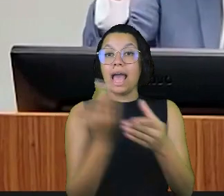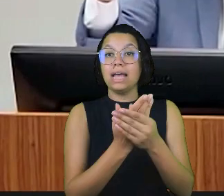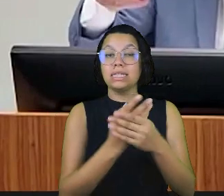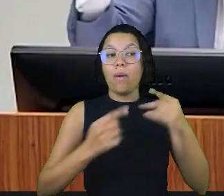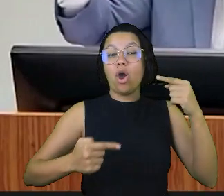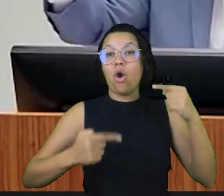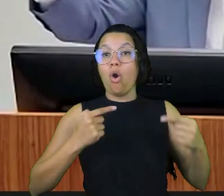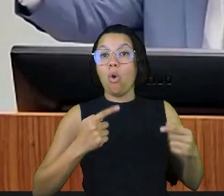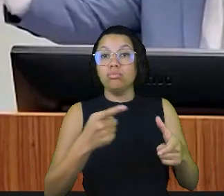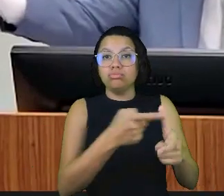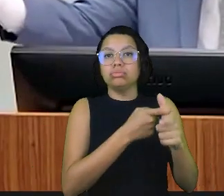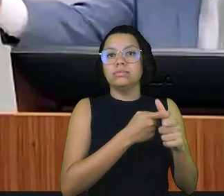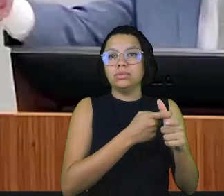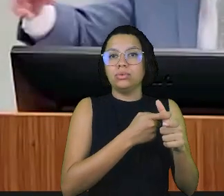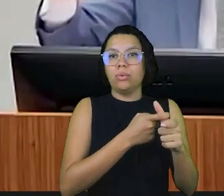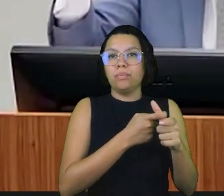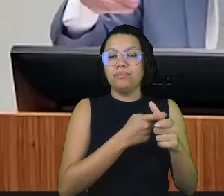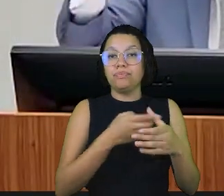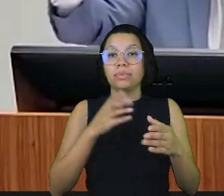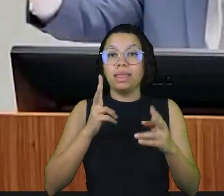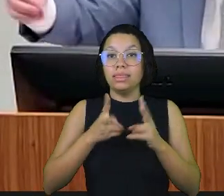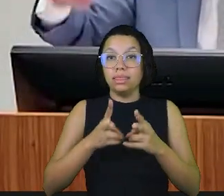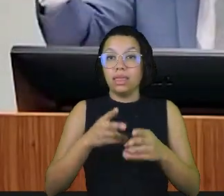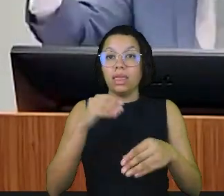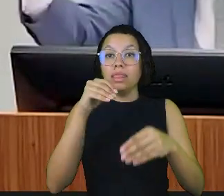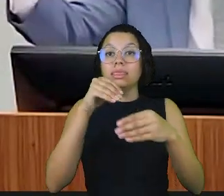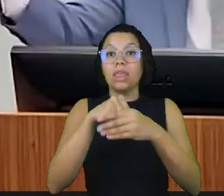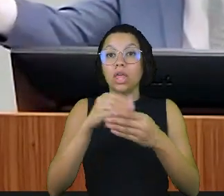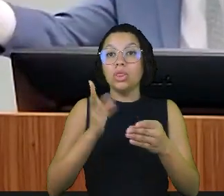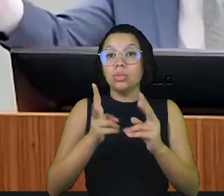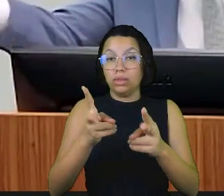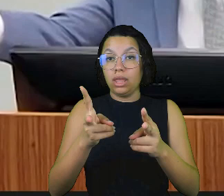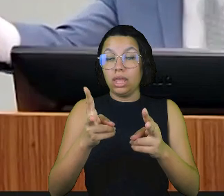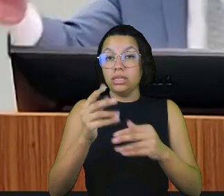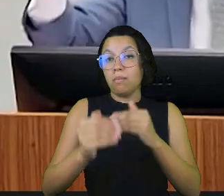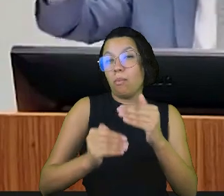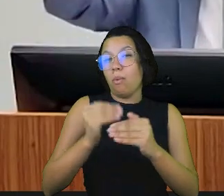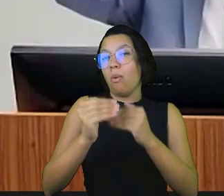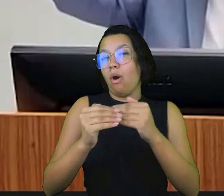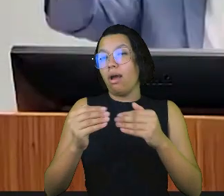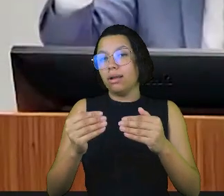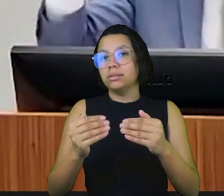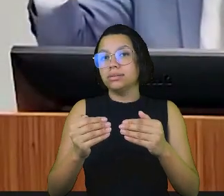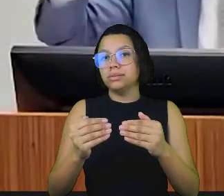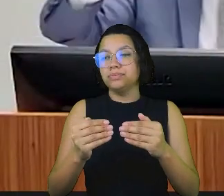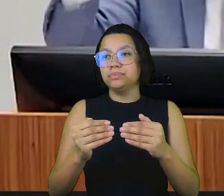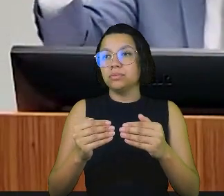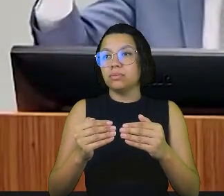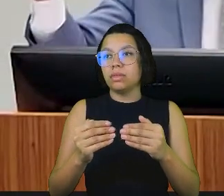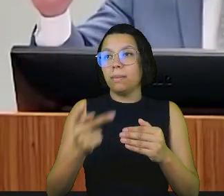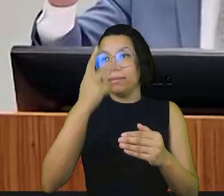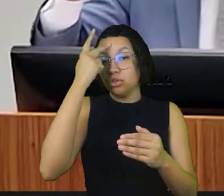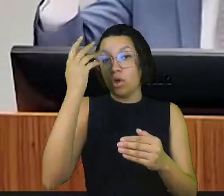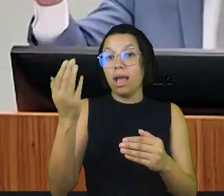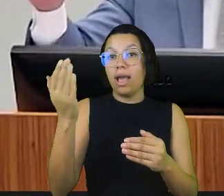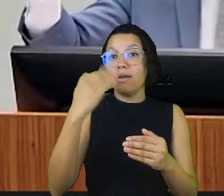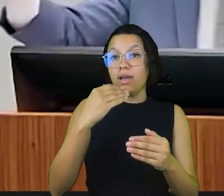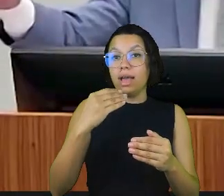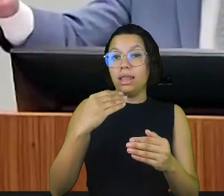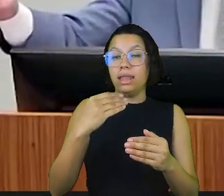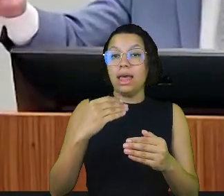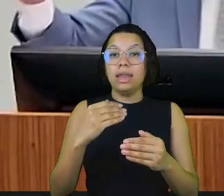e no curso da lide, em função de eventos que tais, como aquele que vem preconizado na